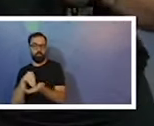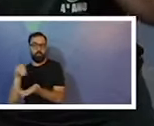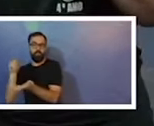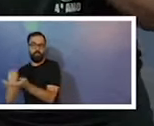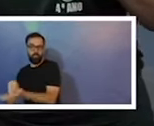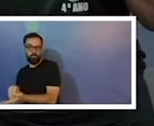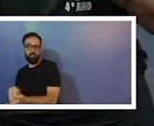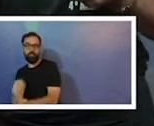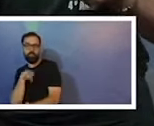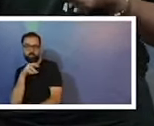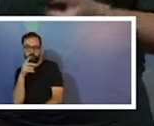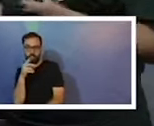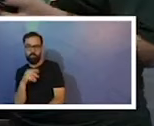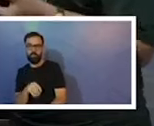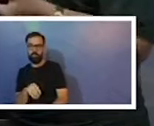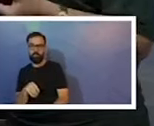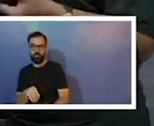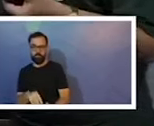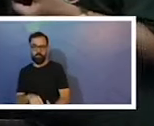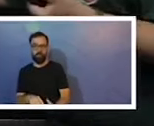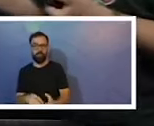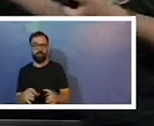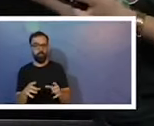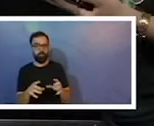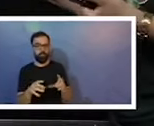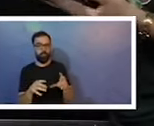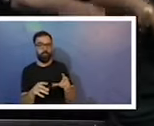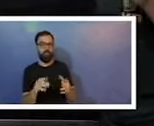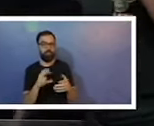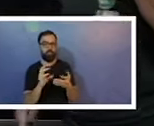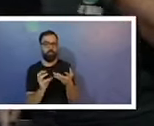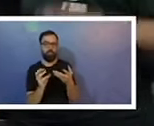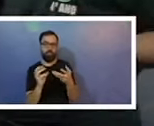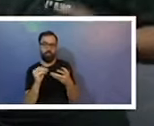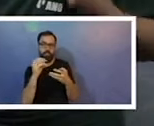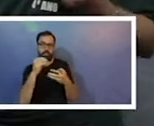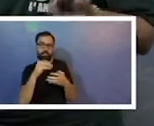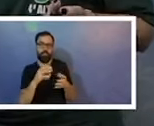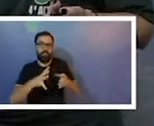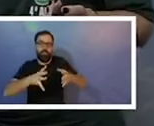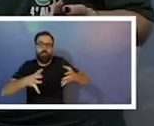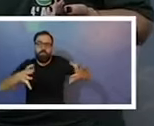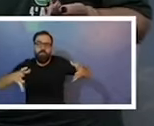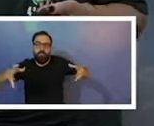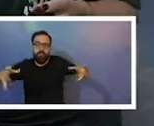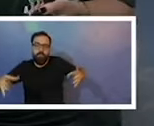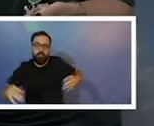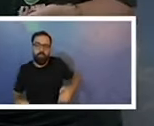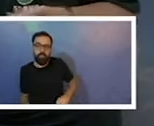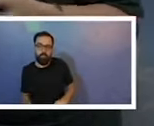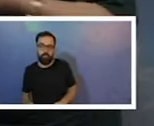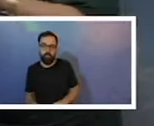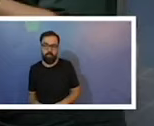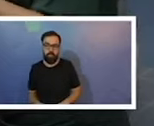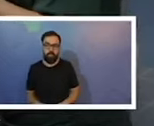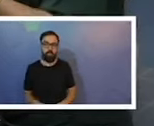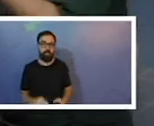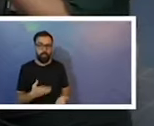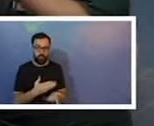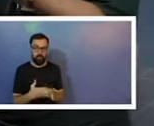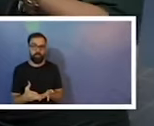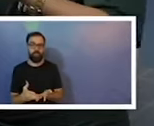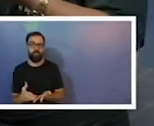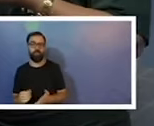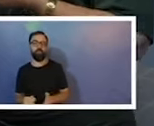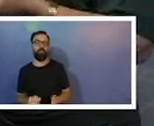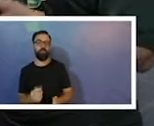animais. Então, agora nós vamos aumentar essa nossa cadeia com os pássaros e o gavião. Vamos começar.